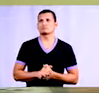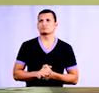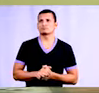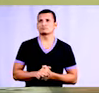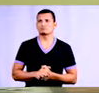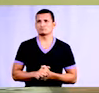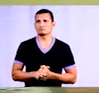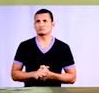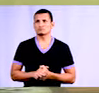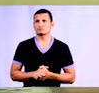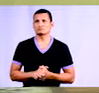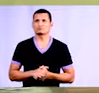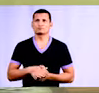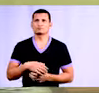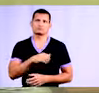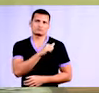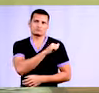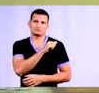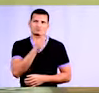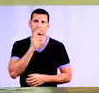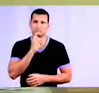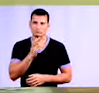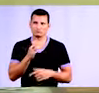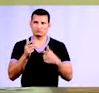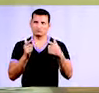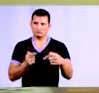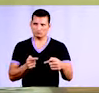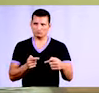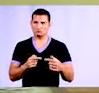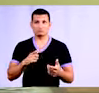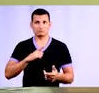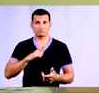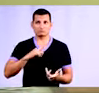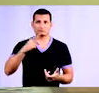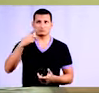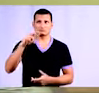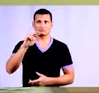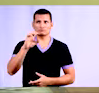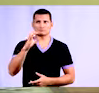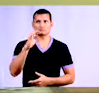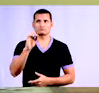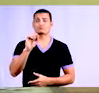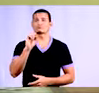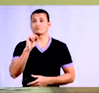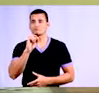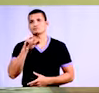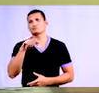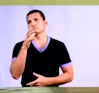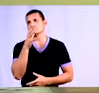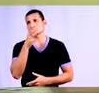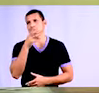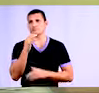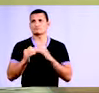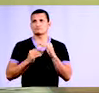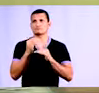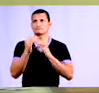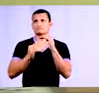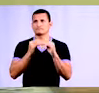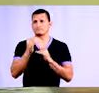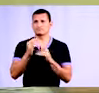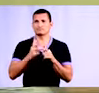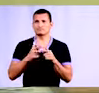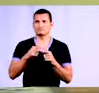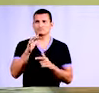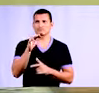os alunos responderam no desafio que isso tem um preço. Qual é o preço? Desempenho, né? Por quê? Porque a memória